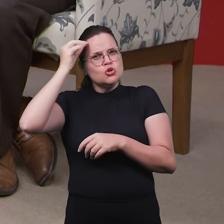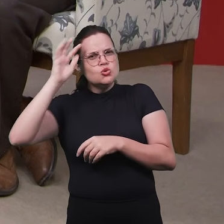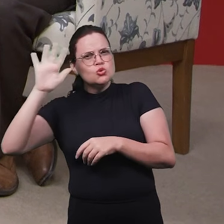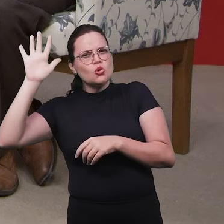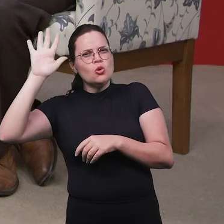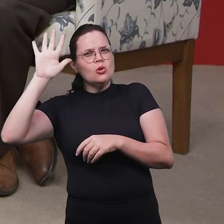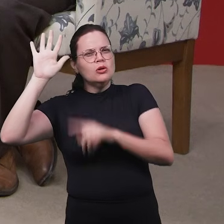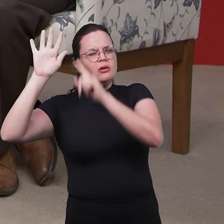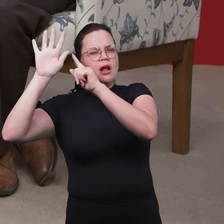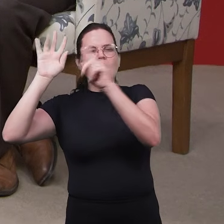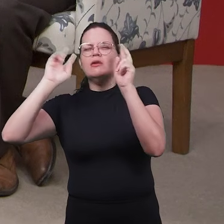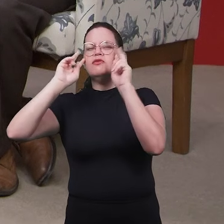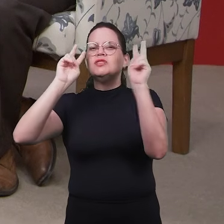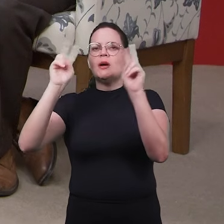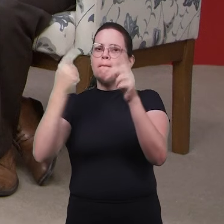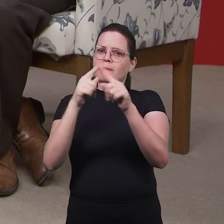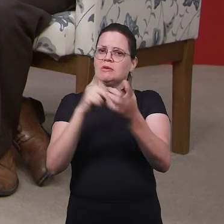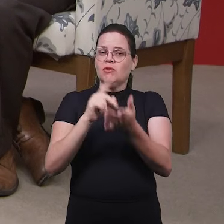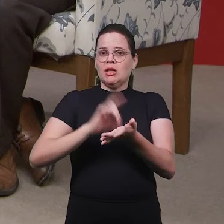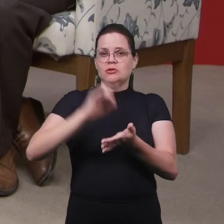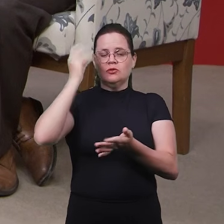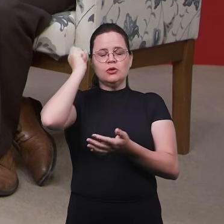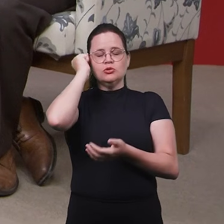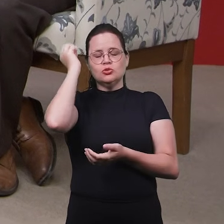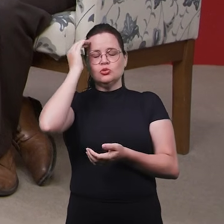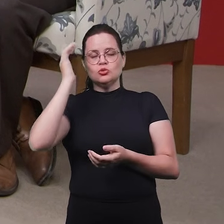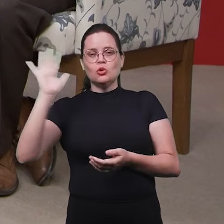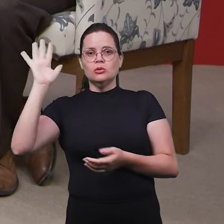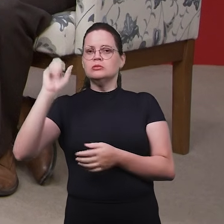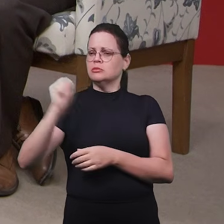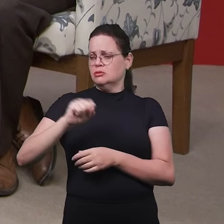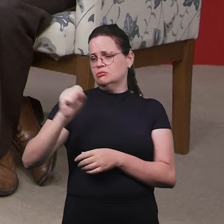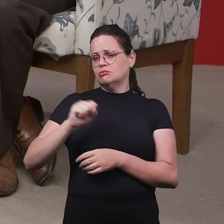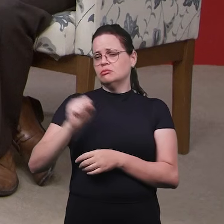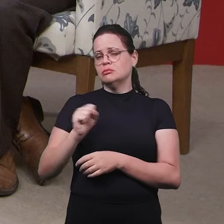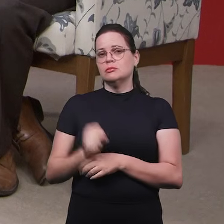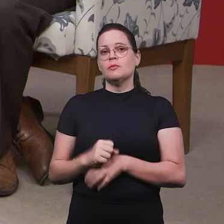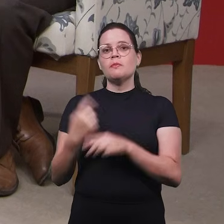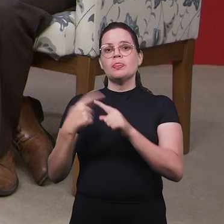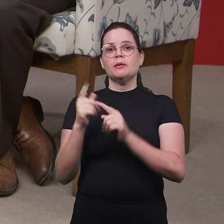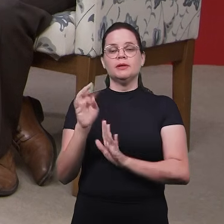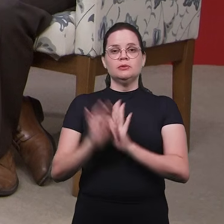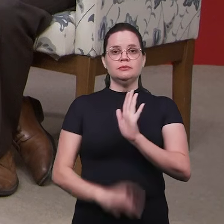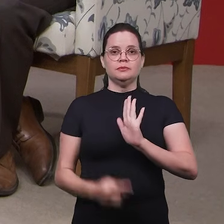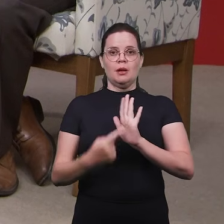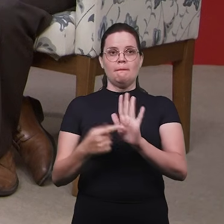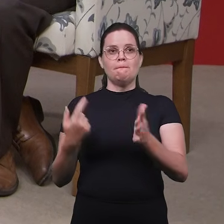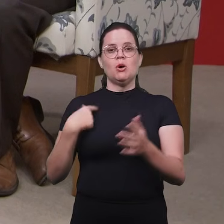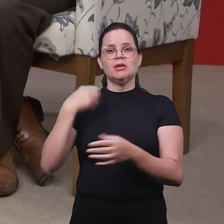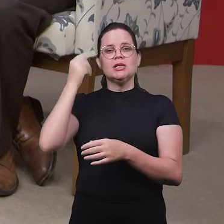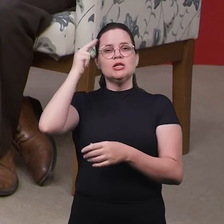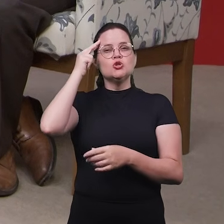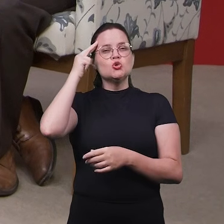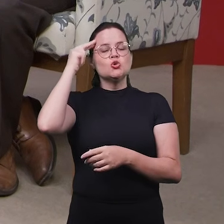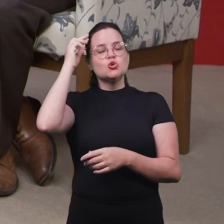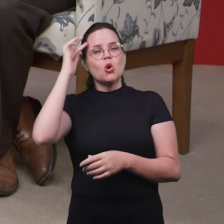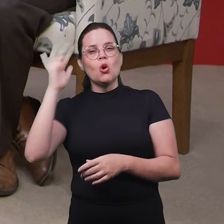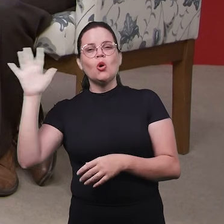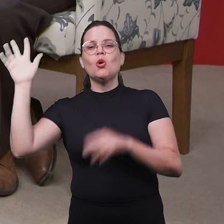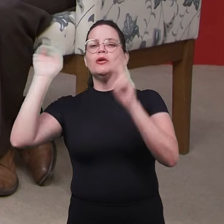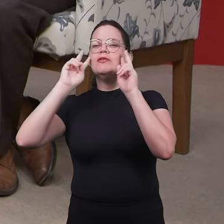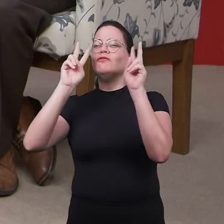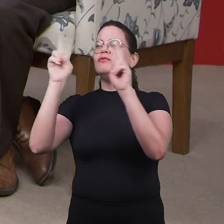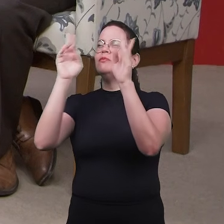ele teve as visões, mas na verdade foi um sonho que ele teve. Foi um sonho, porque no texto ele descreve sonho